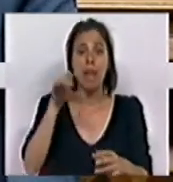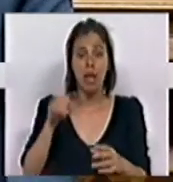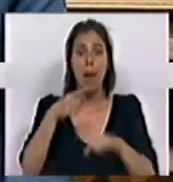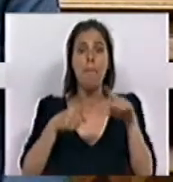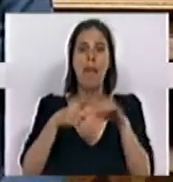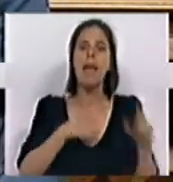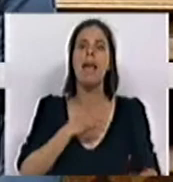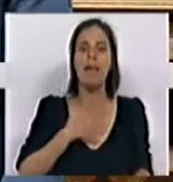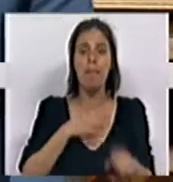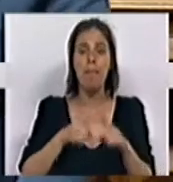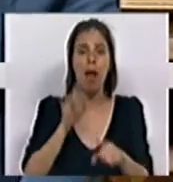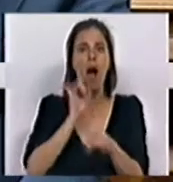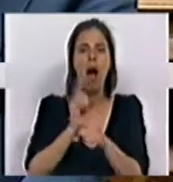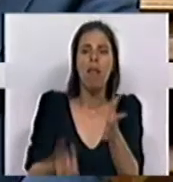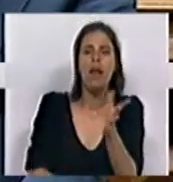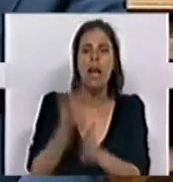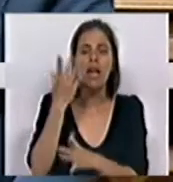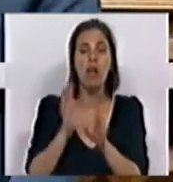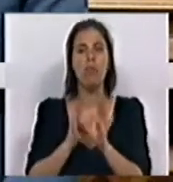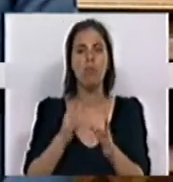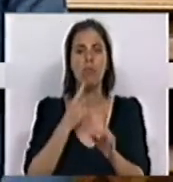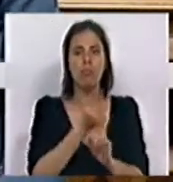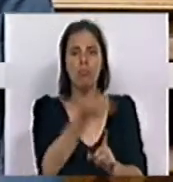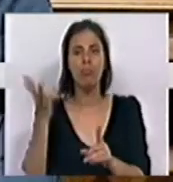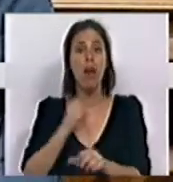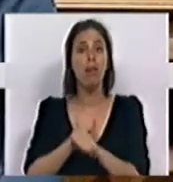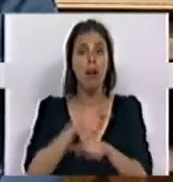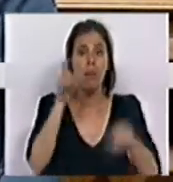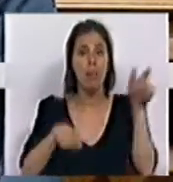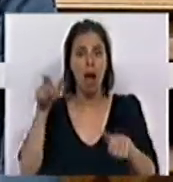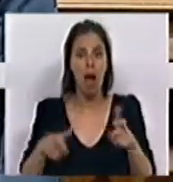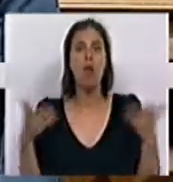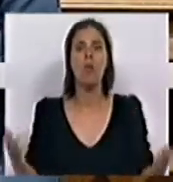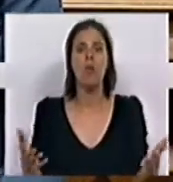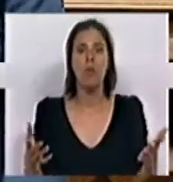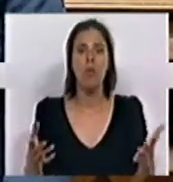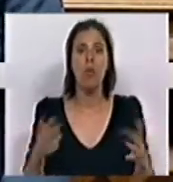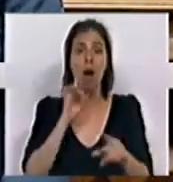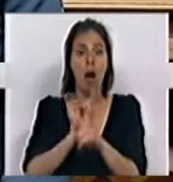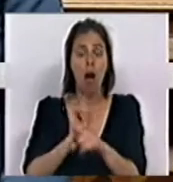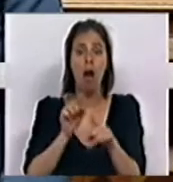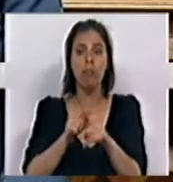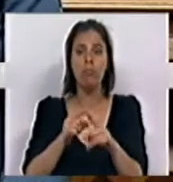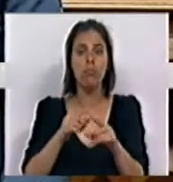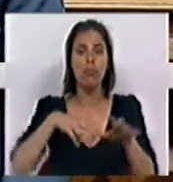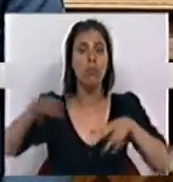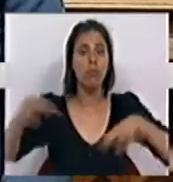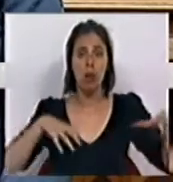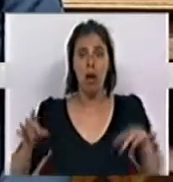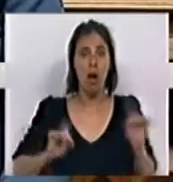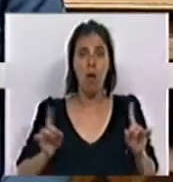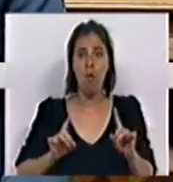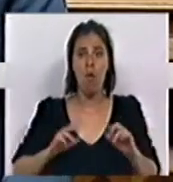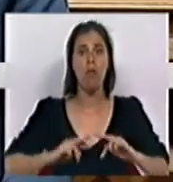micro, pequenas e médias empresas, para aquelas que criam o grosso dos postos de trabalho, para aquelas que não se